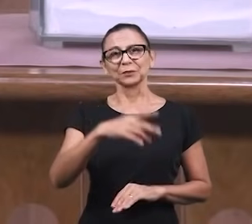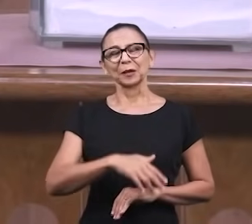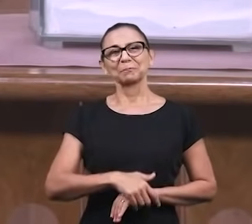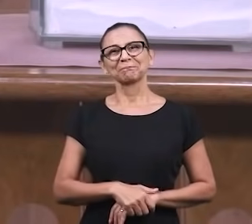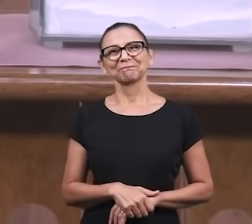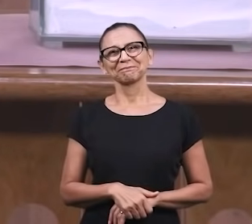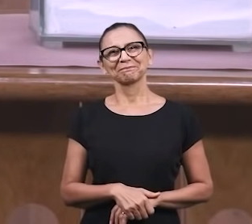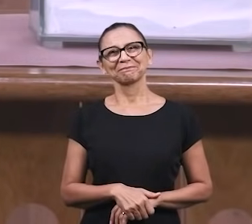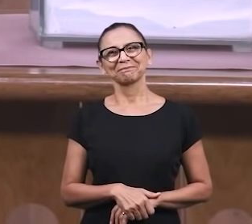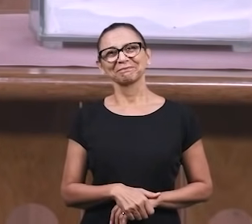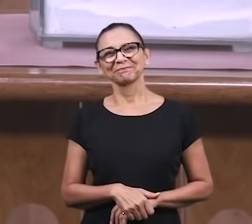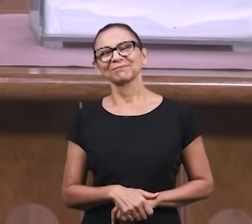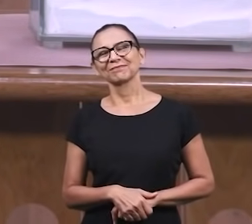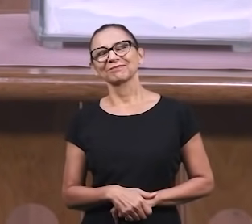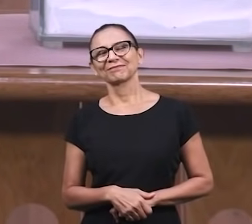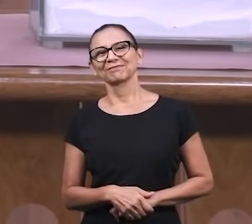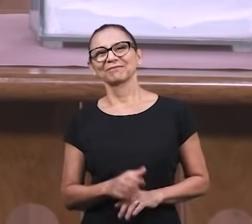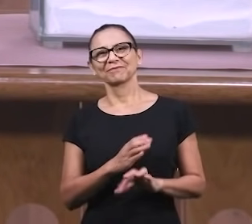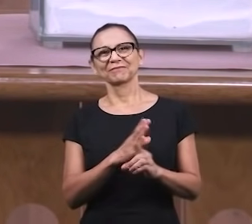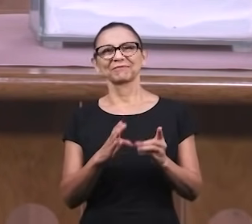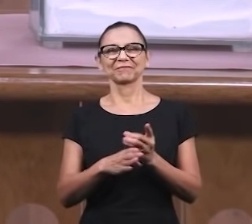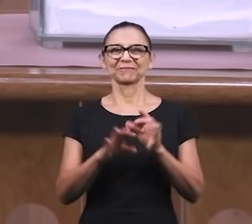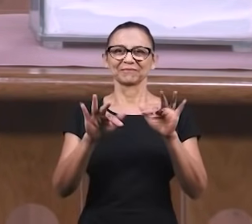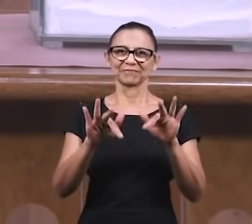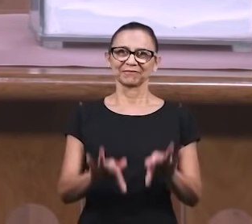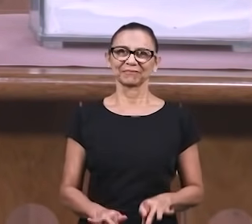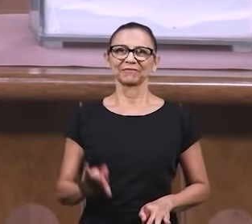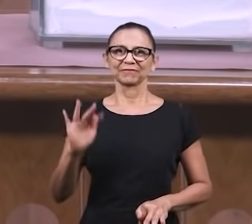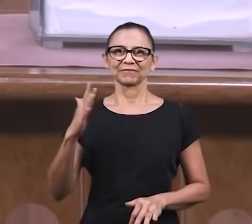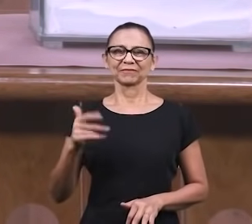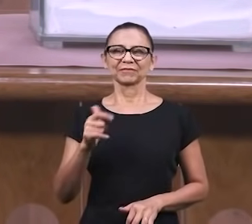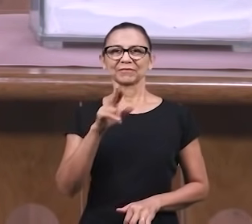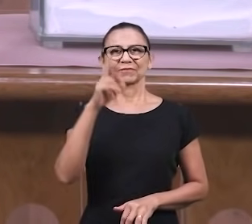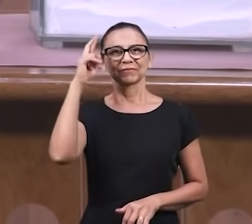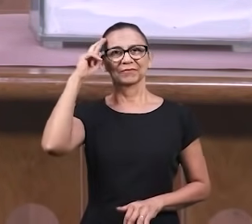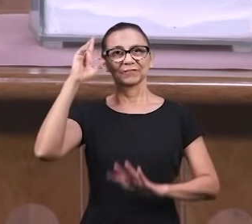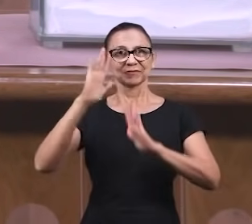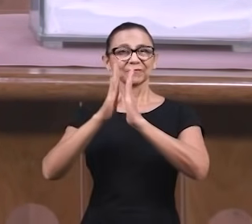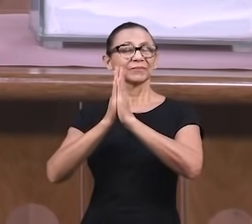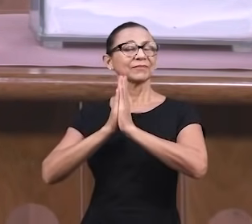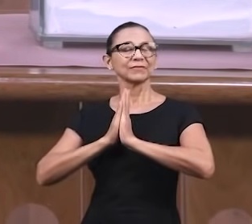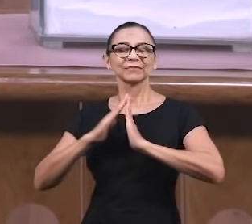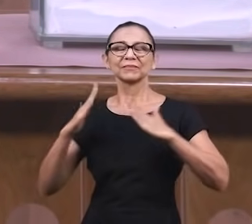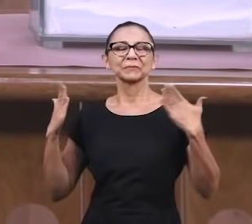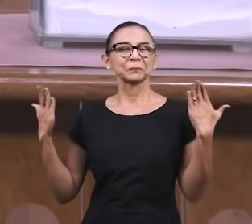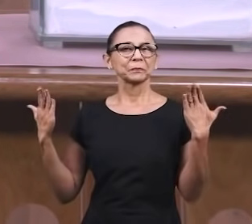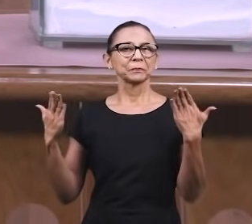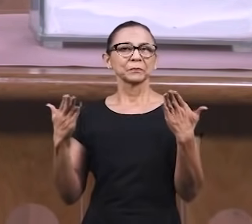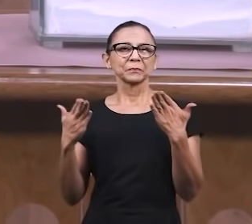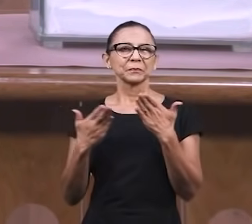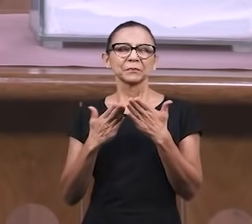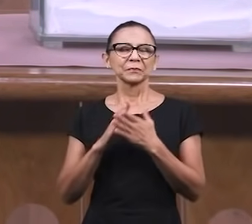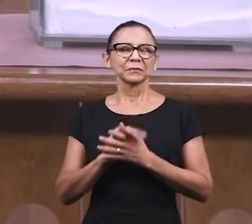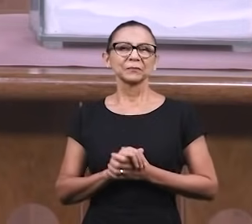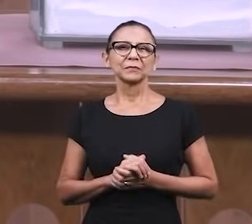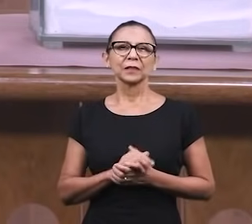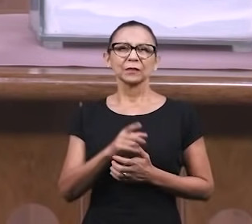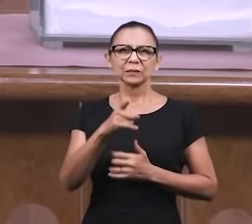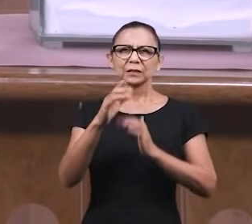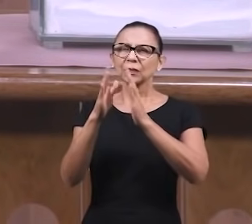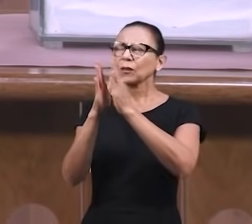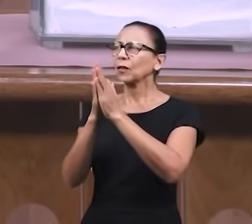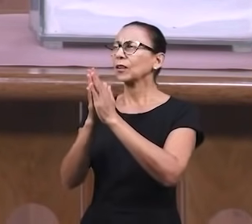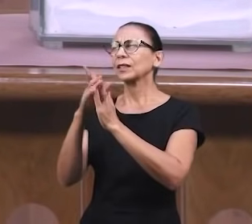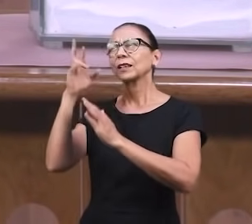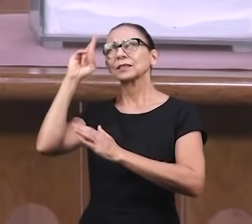vivida. Nós estamos chegando ao final desse culto, vamos adorar ao Senhor, vamos orar ao Senhor agora. E você pode dizer ao